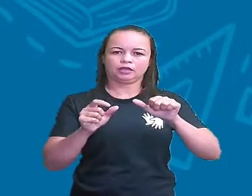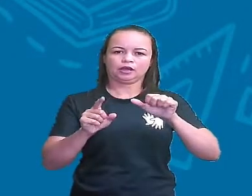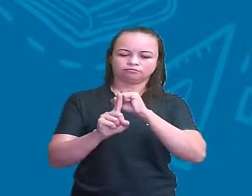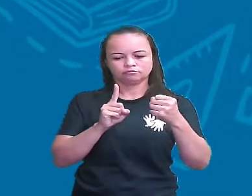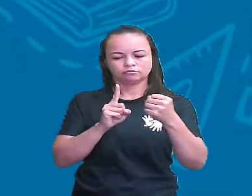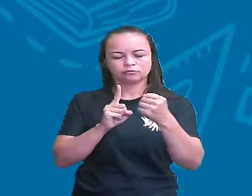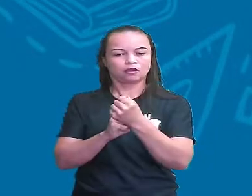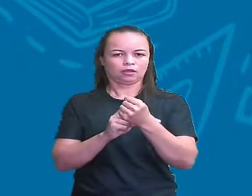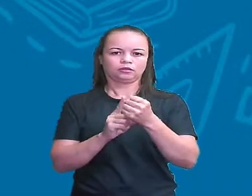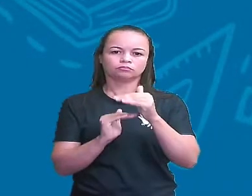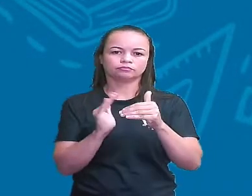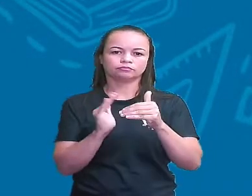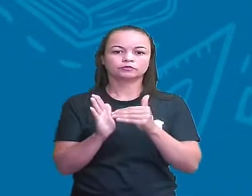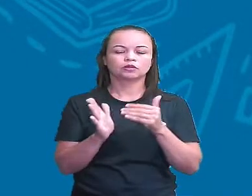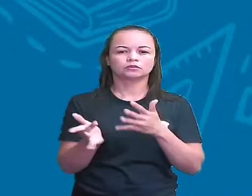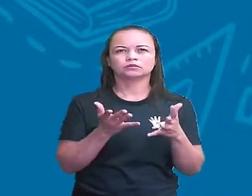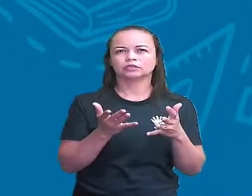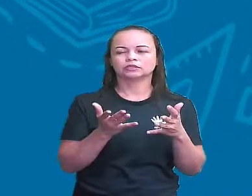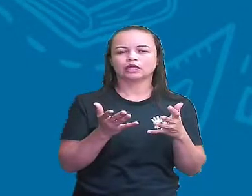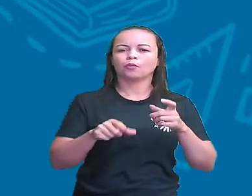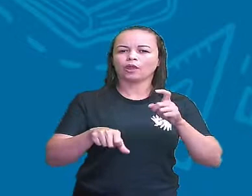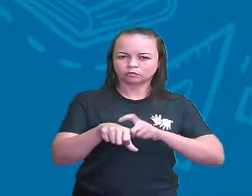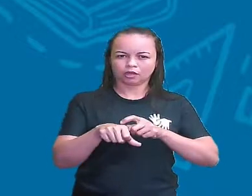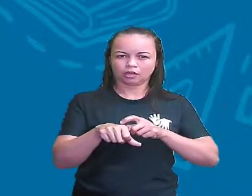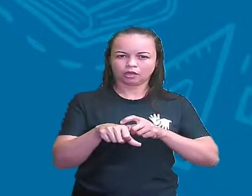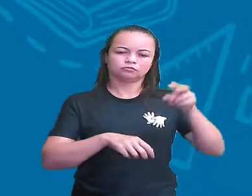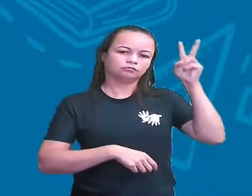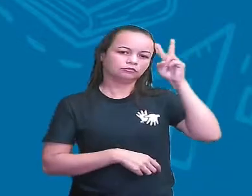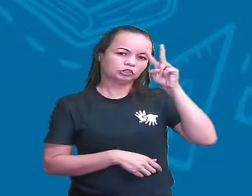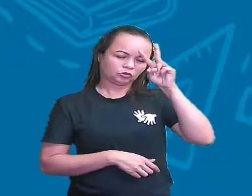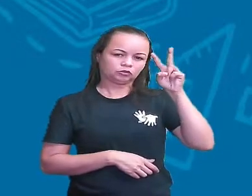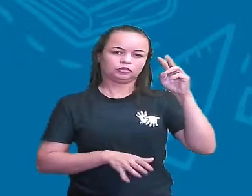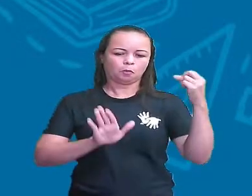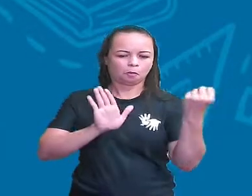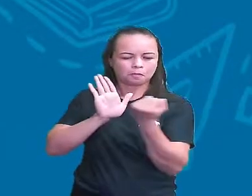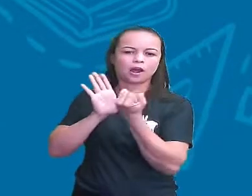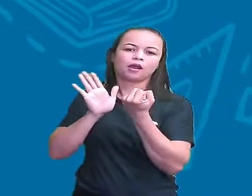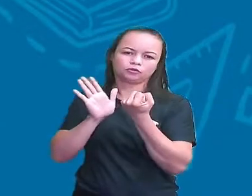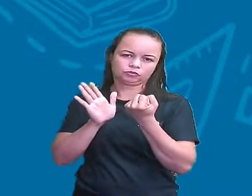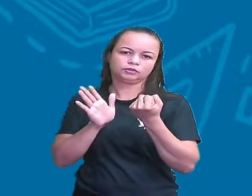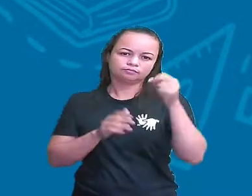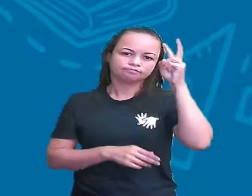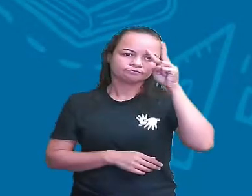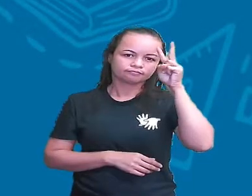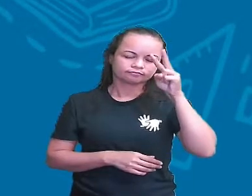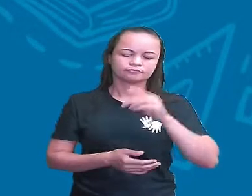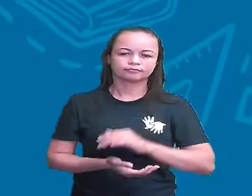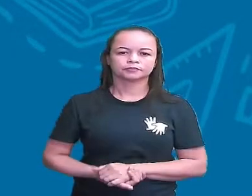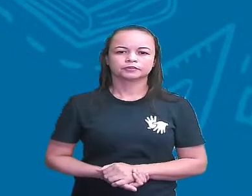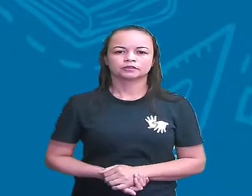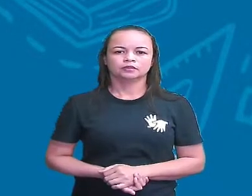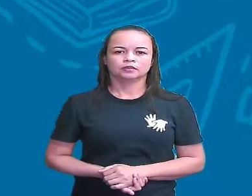como um todo. Então, isso é o tempo histórico, né? São marcos históricos, tá bom?